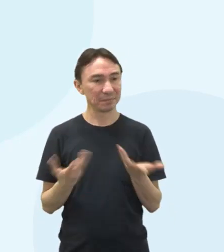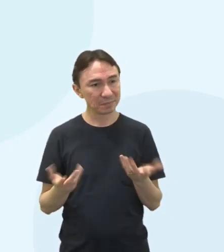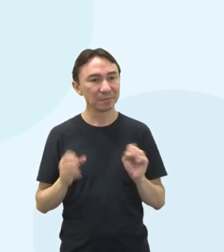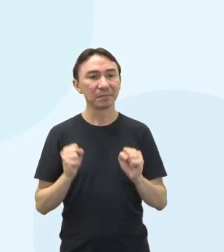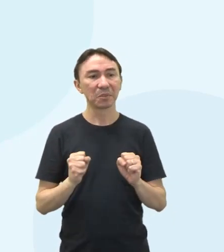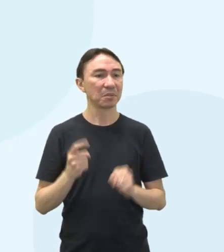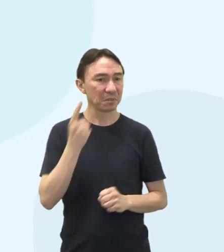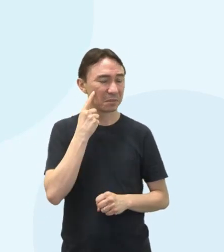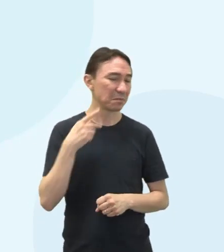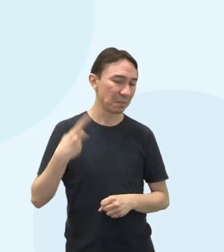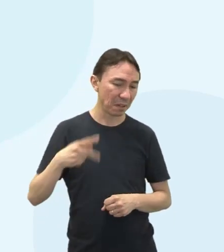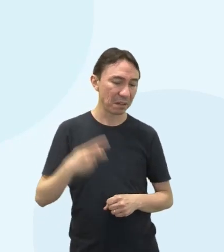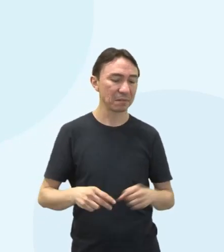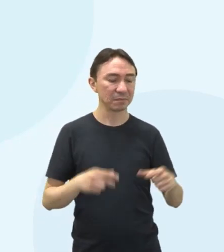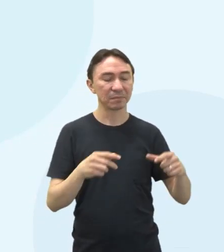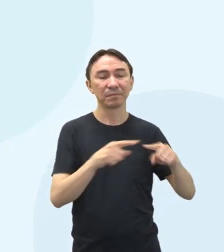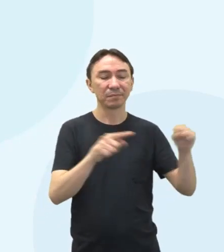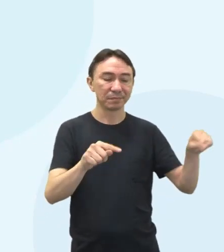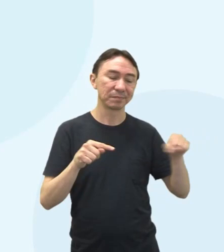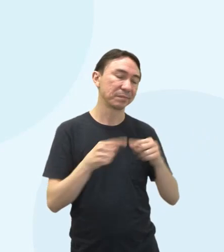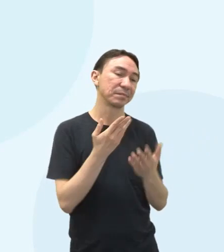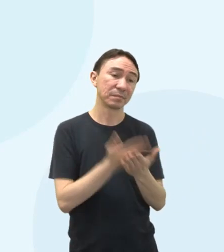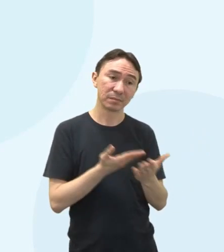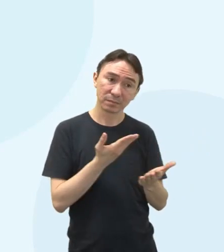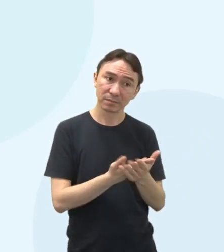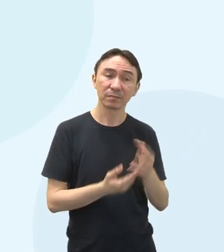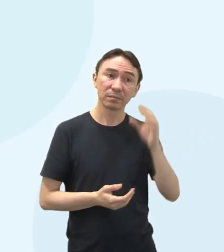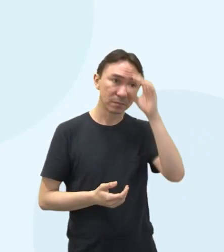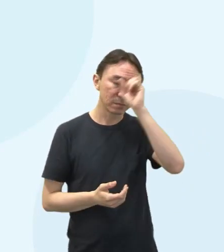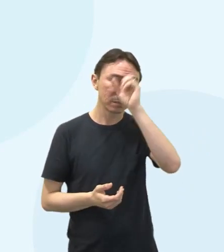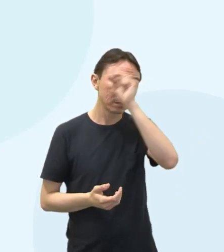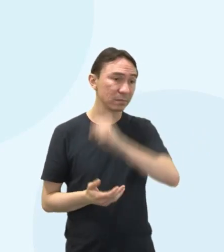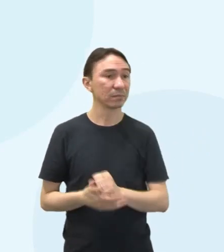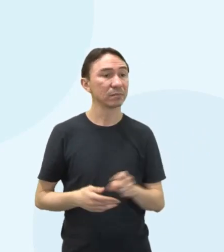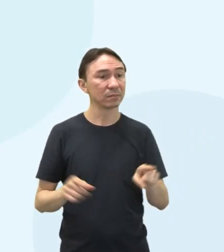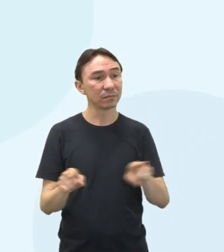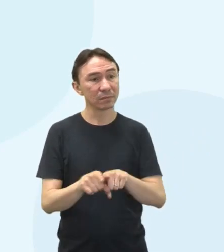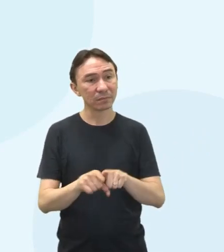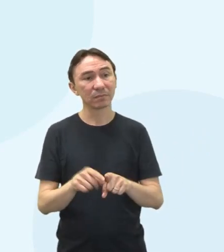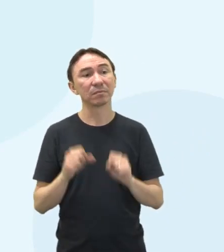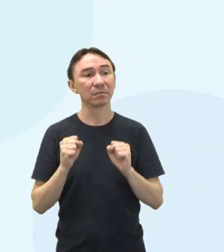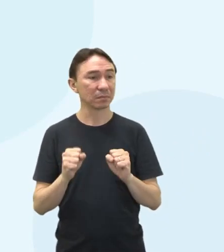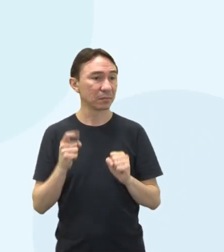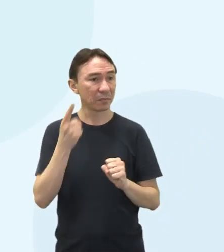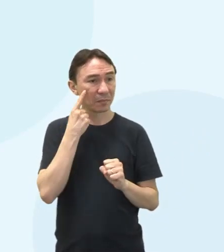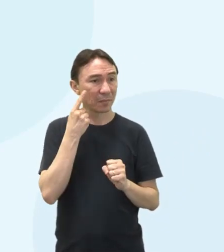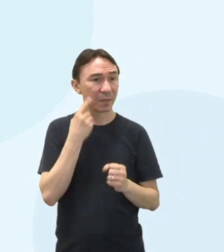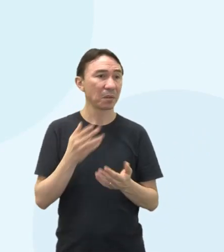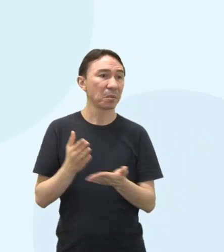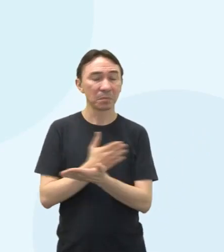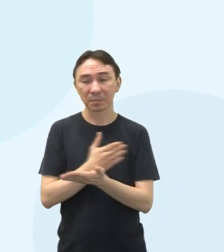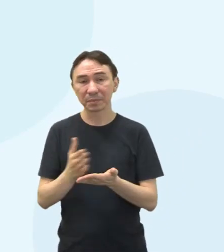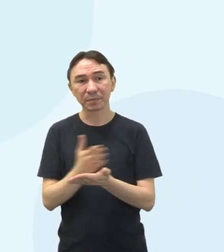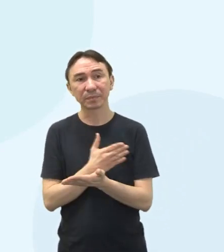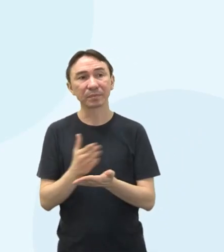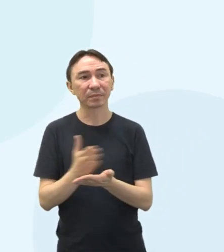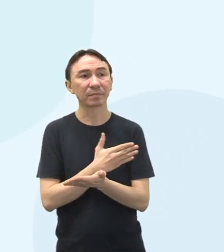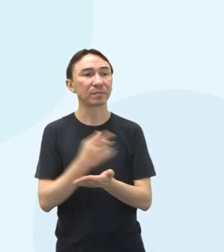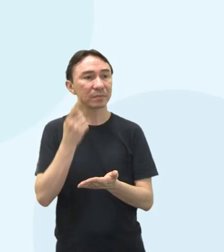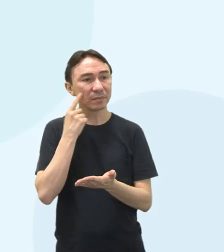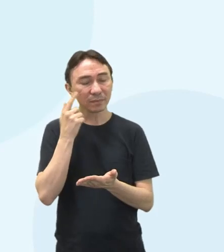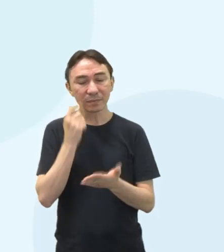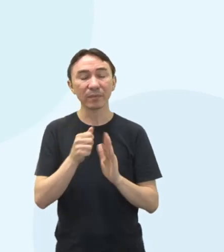mas em todos os ambientes de aprendizagem a gente pode também propor atividade de auditório né que seriam a sondagem para